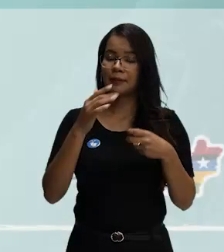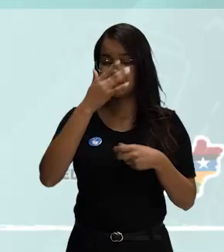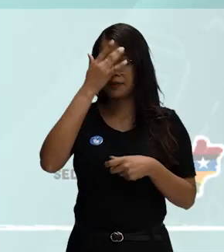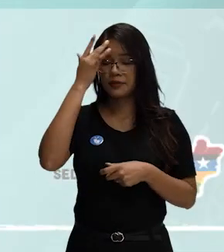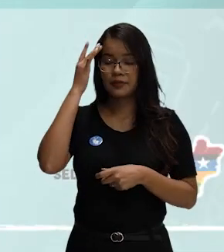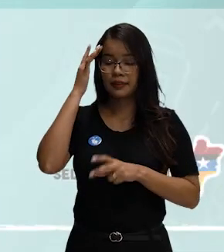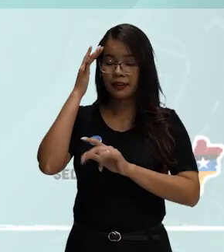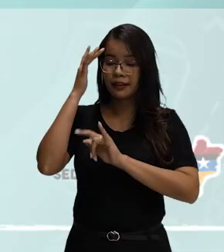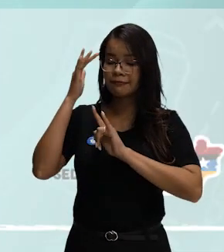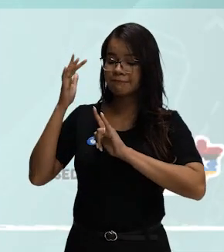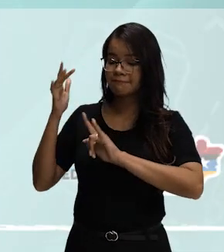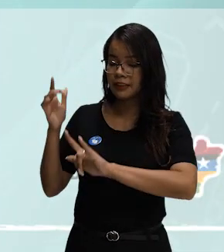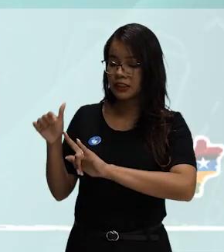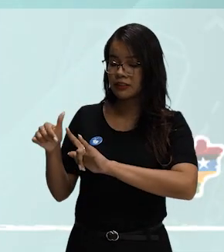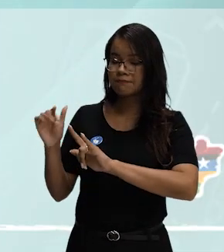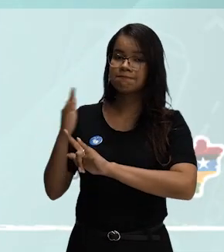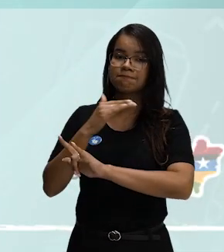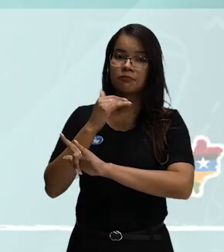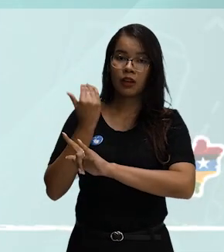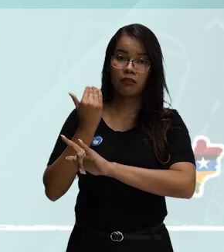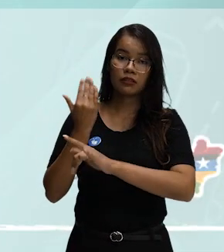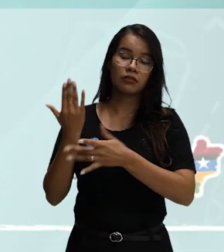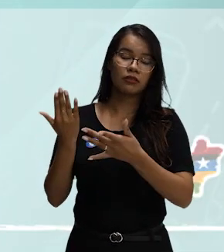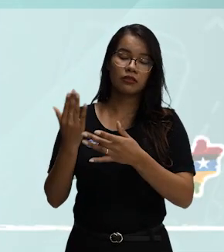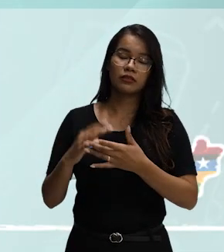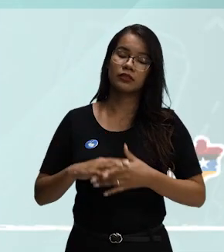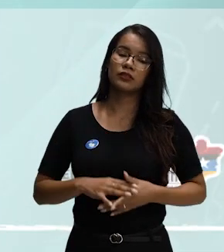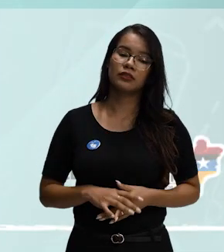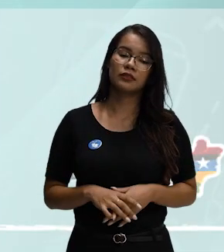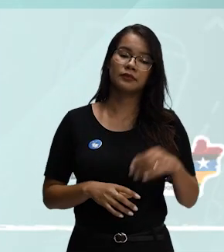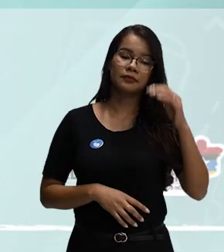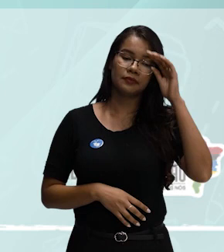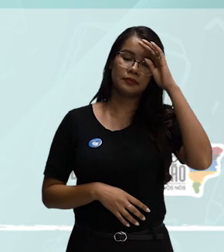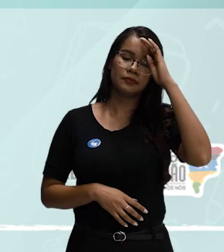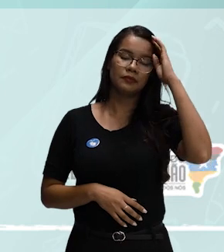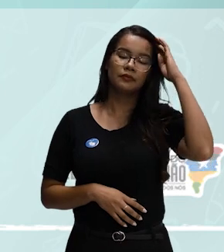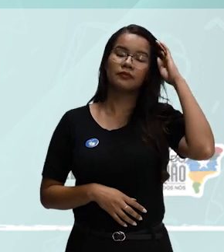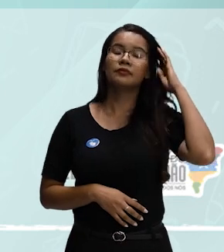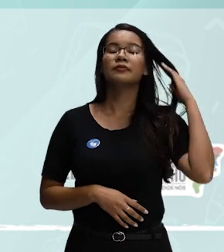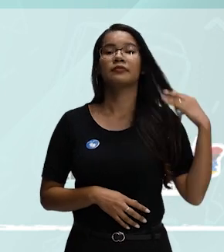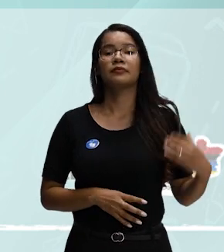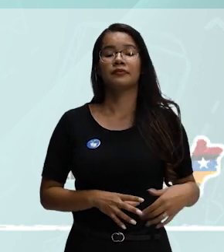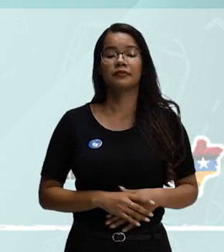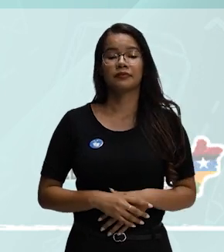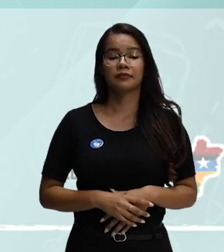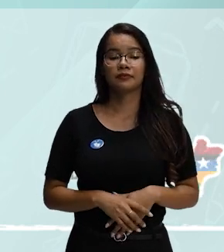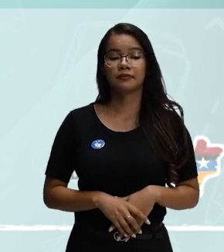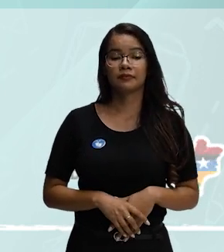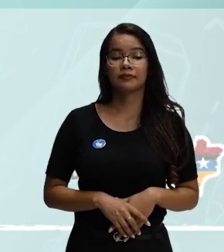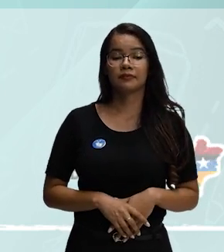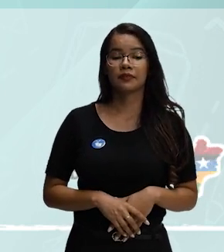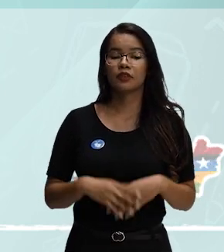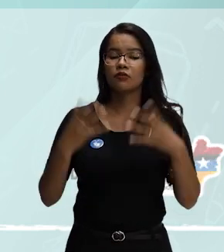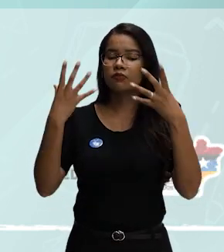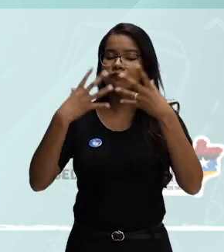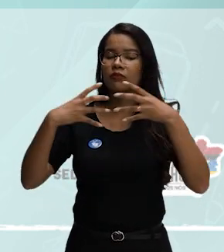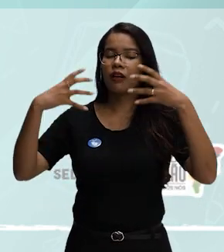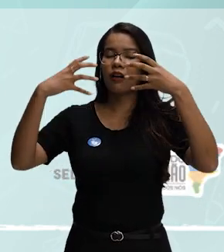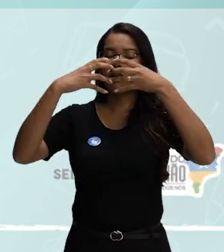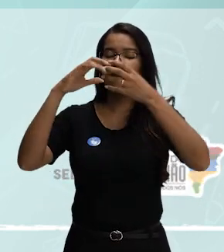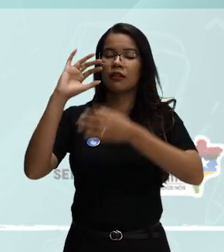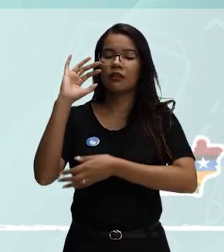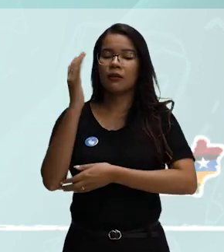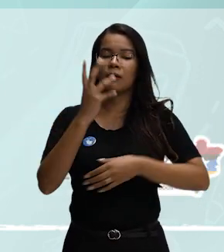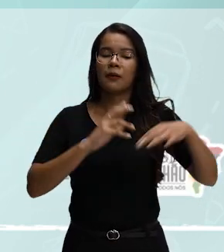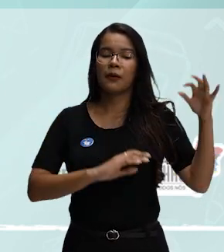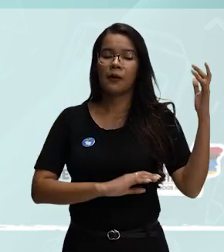morta, né? Ela não está viva. E aí, eu vou voltar aqui rapidinho para você ler novamente comigo. Sombras do vale, noites da